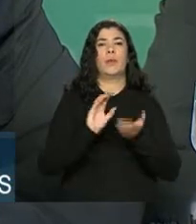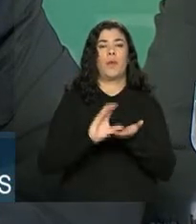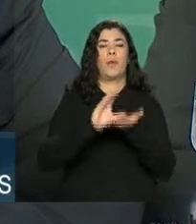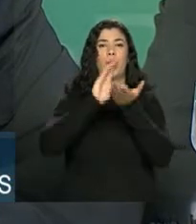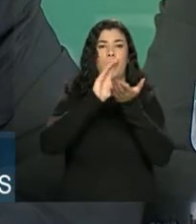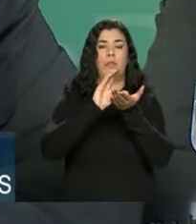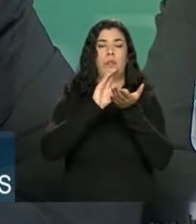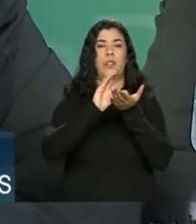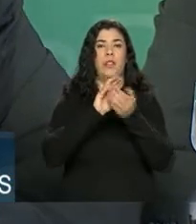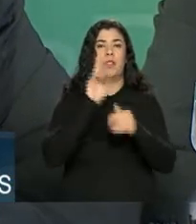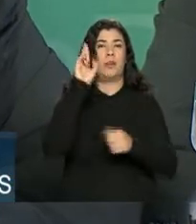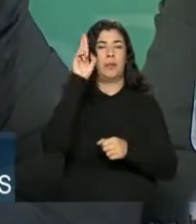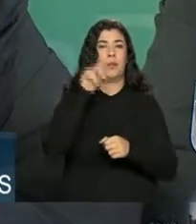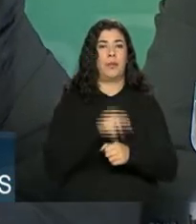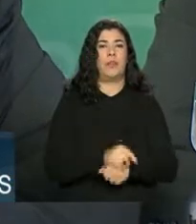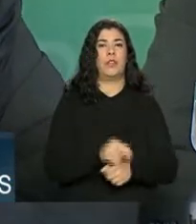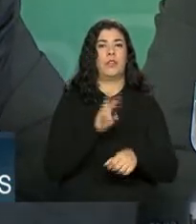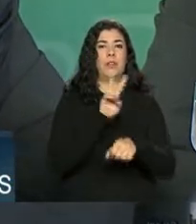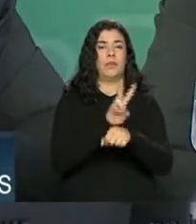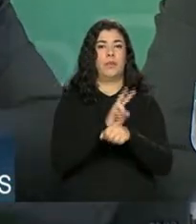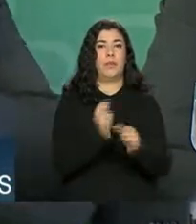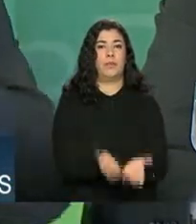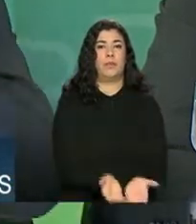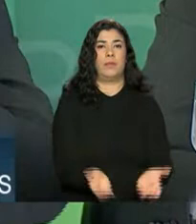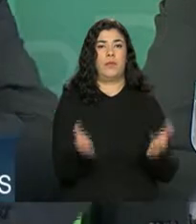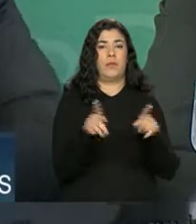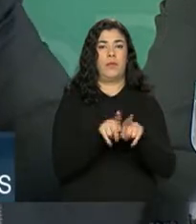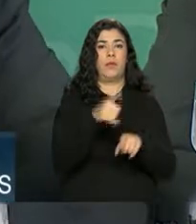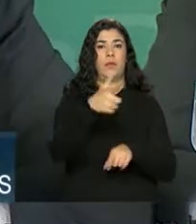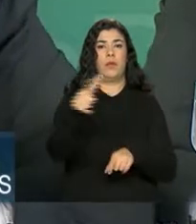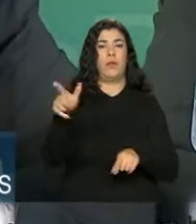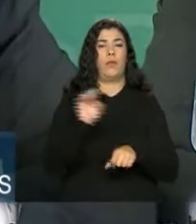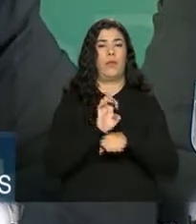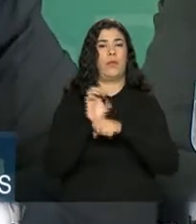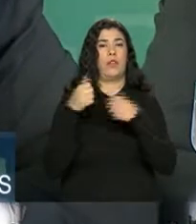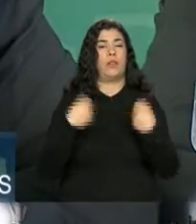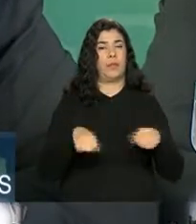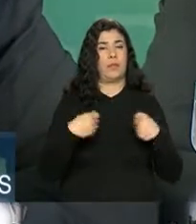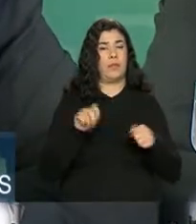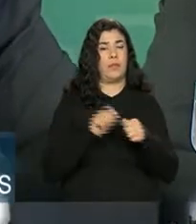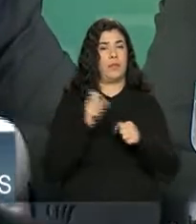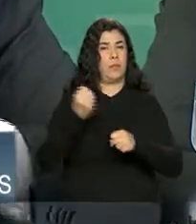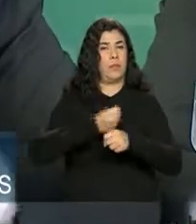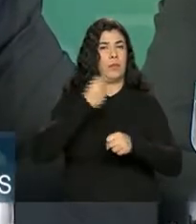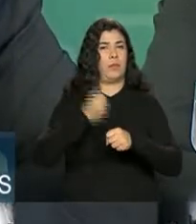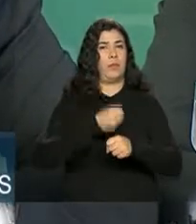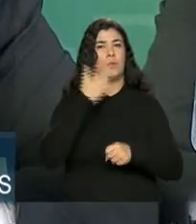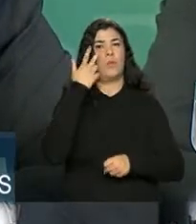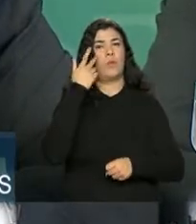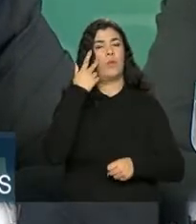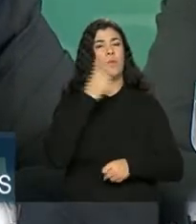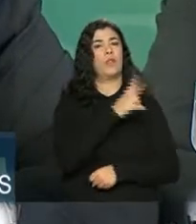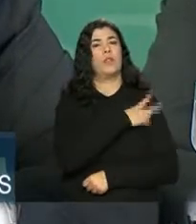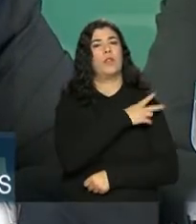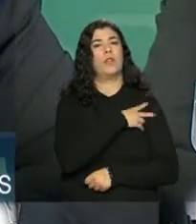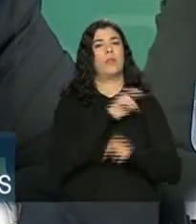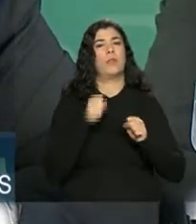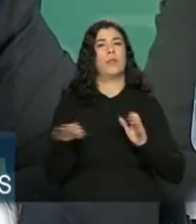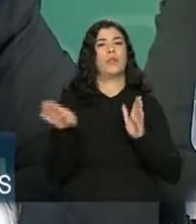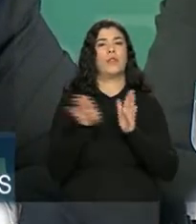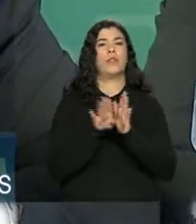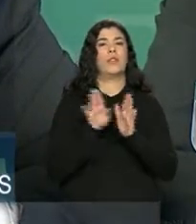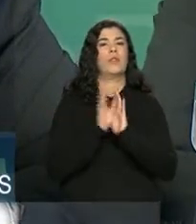bacia e para os estados a necessidade de que executada algumas obras de natureza técnica nós